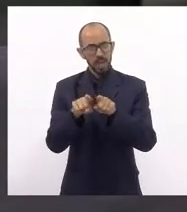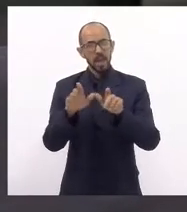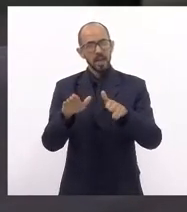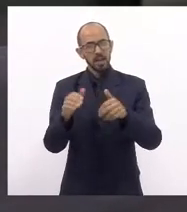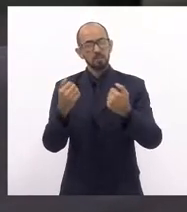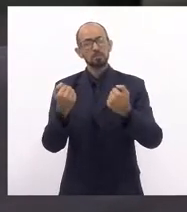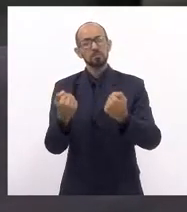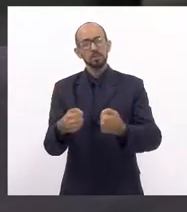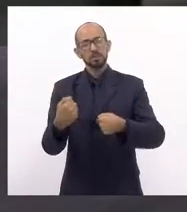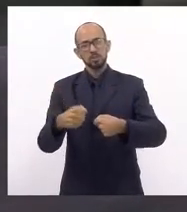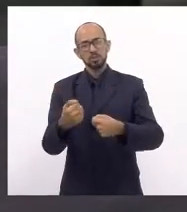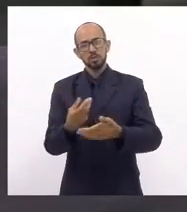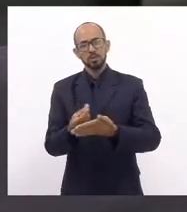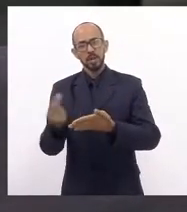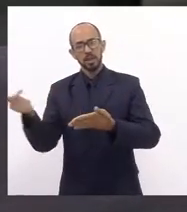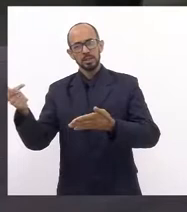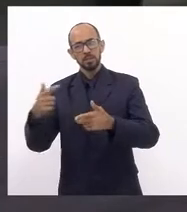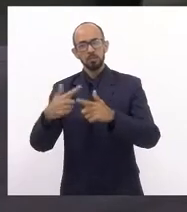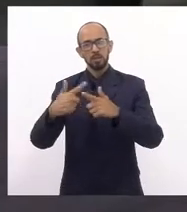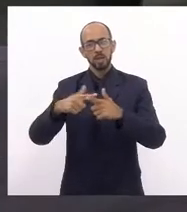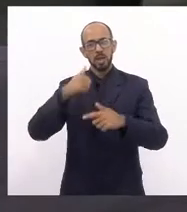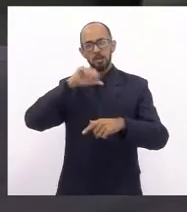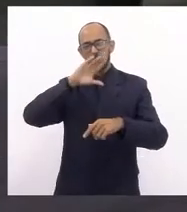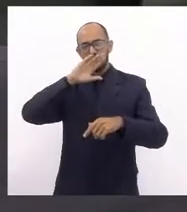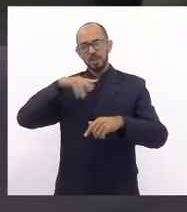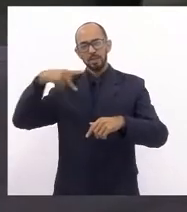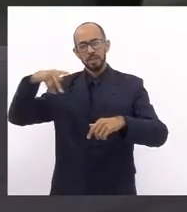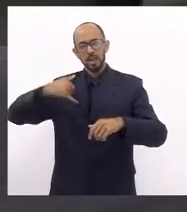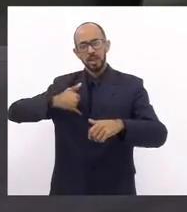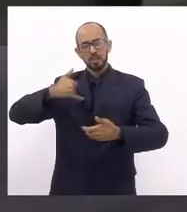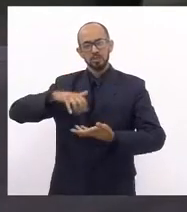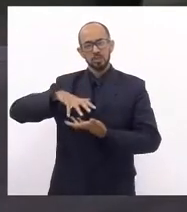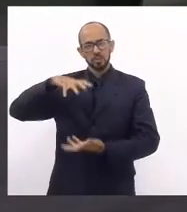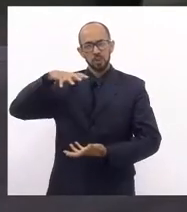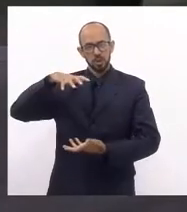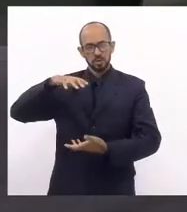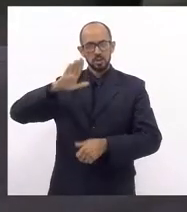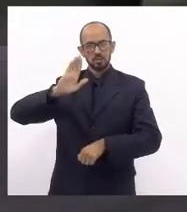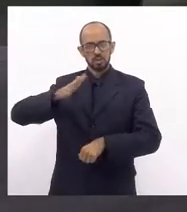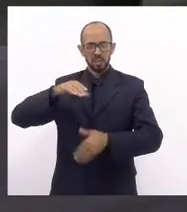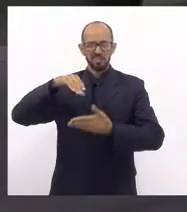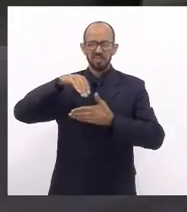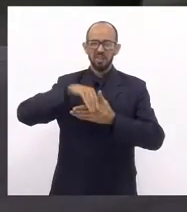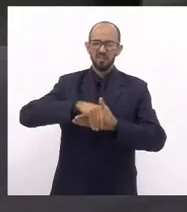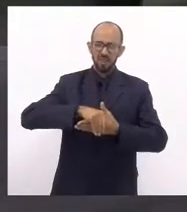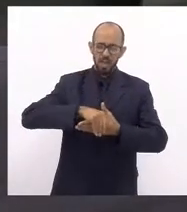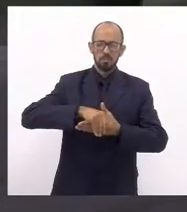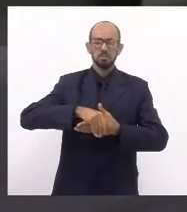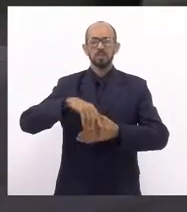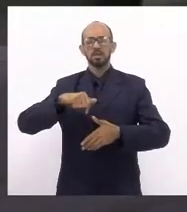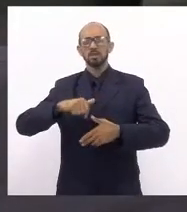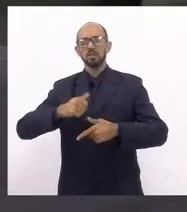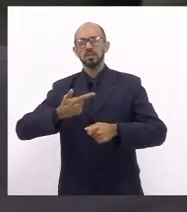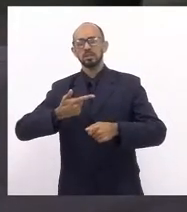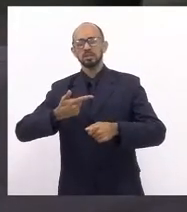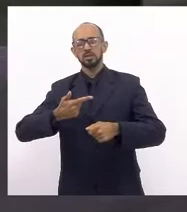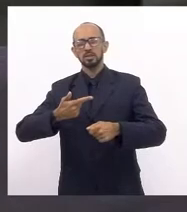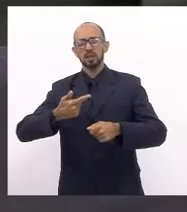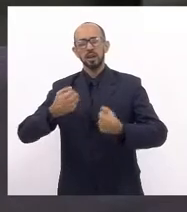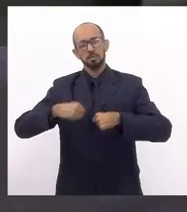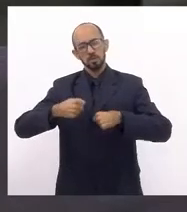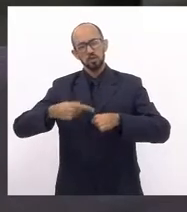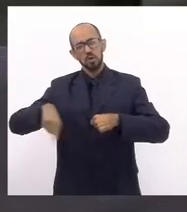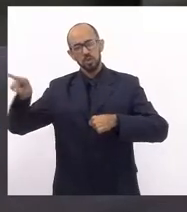agora há pouco, porque a mãezinha dela, idosa, estava passando com febre e ela foi